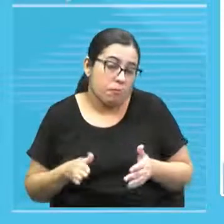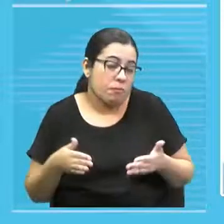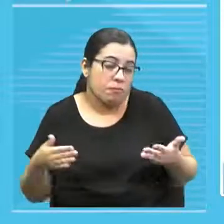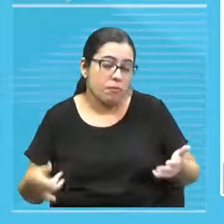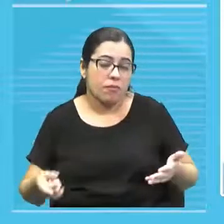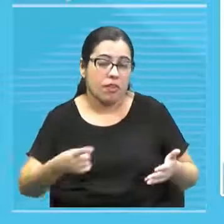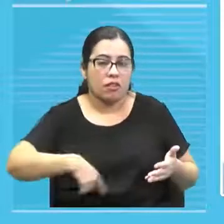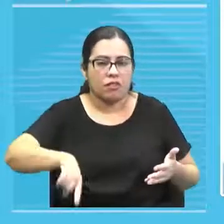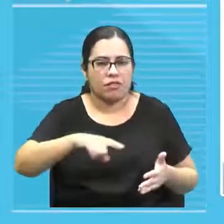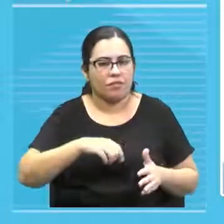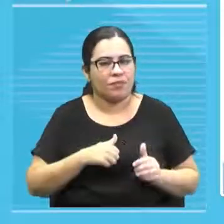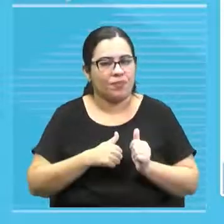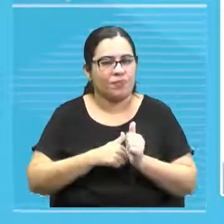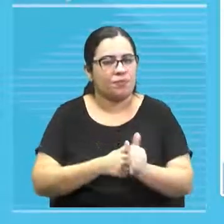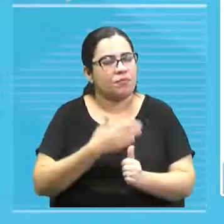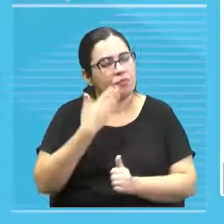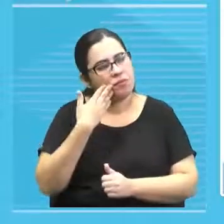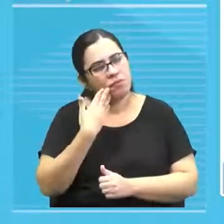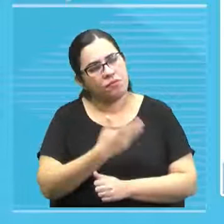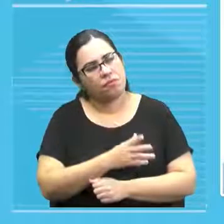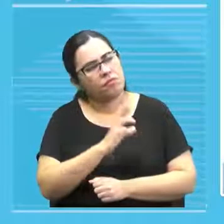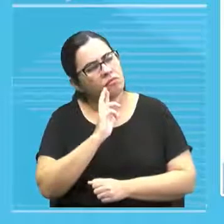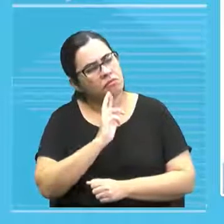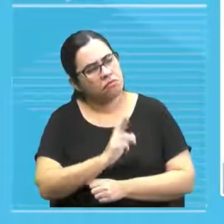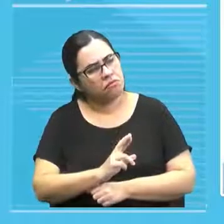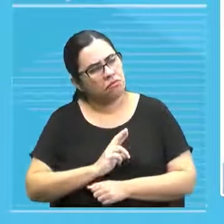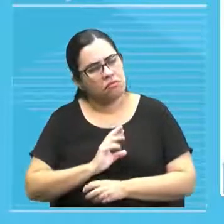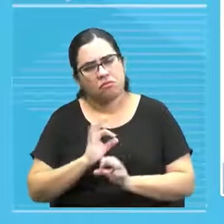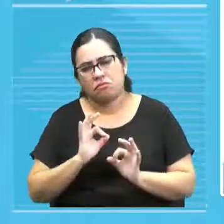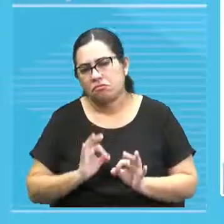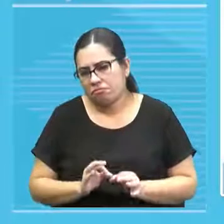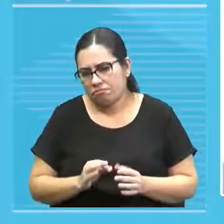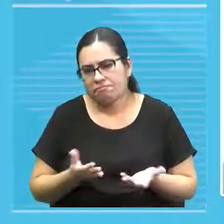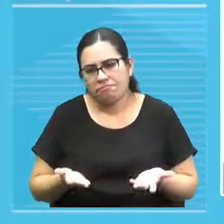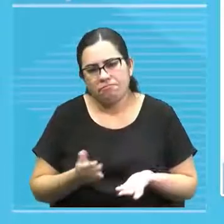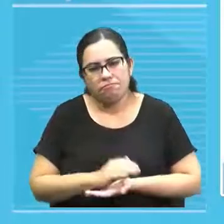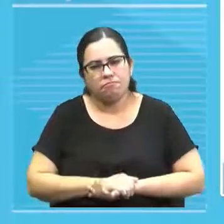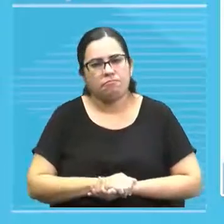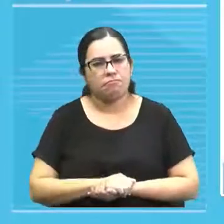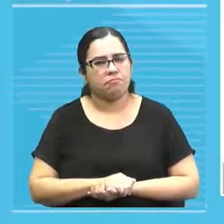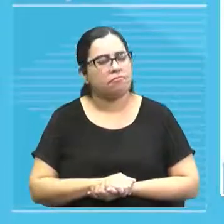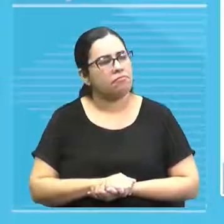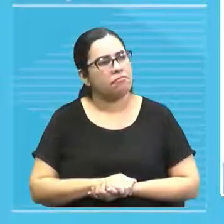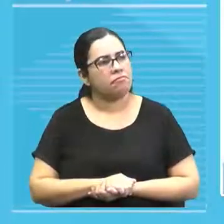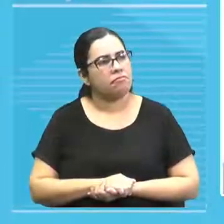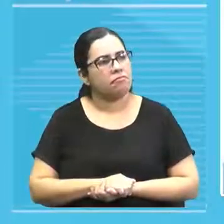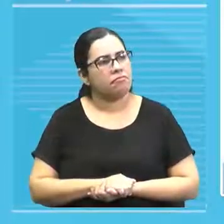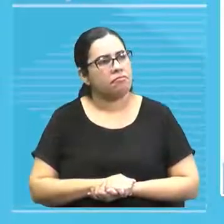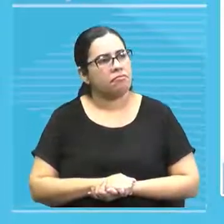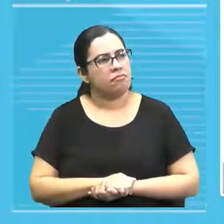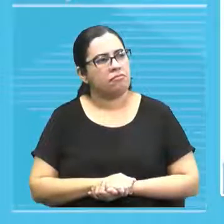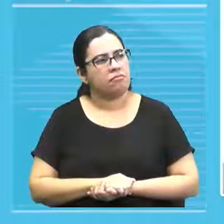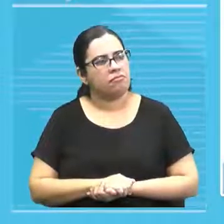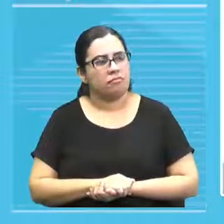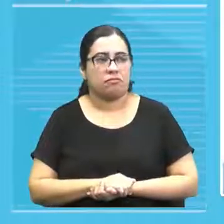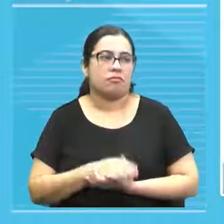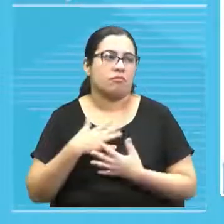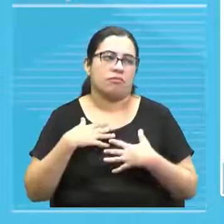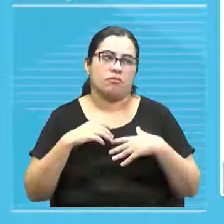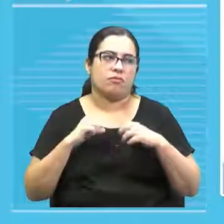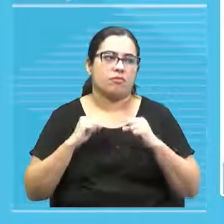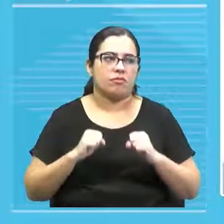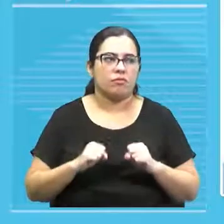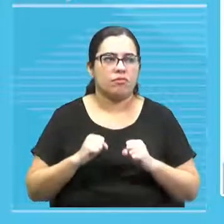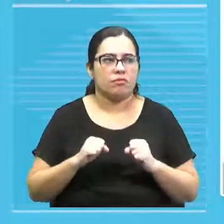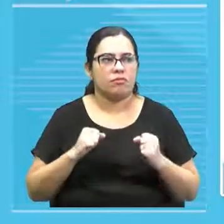mais vamos seguir para encontrar a letra correta a eu posso posso dizer